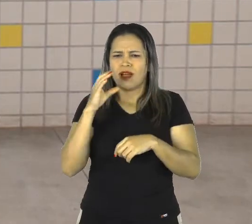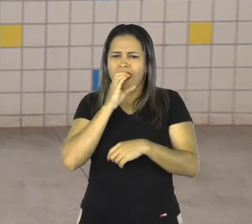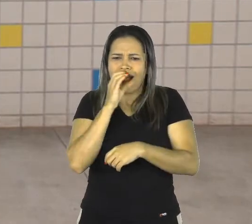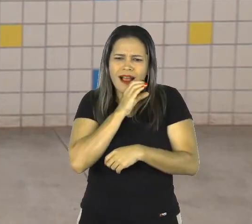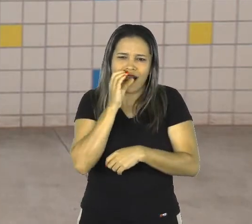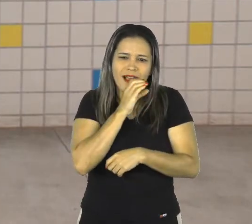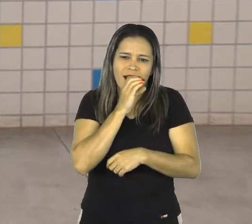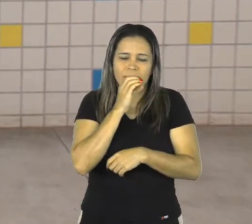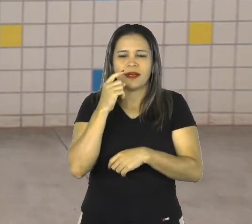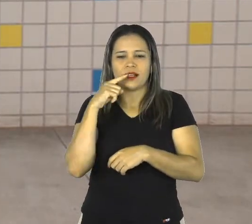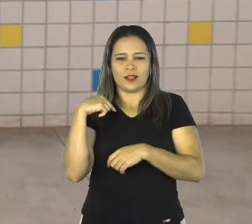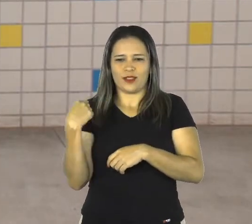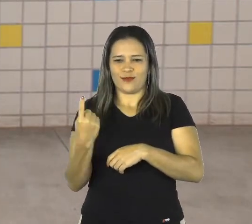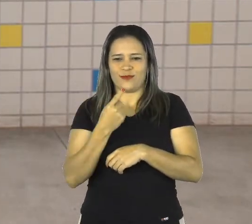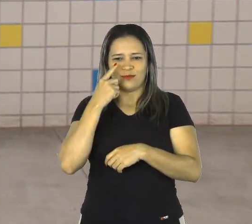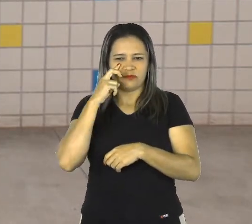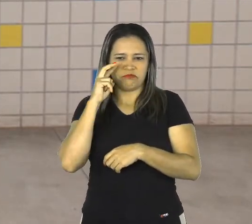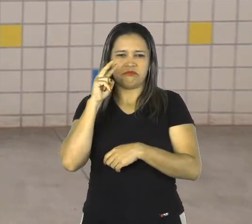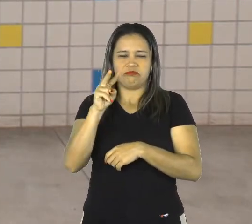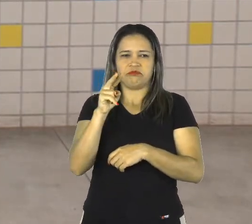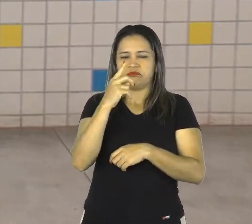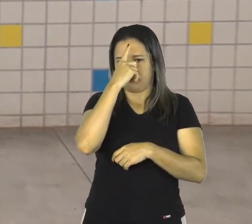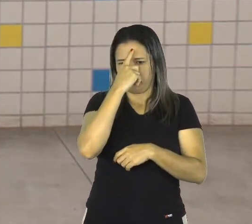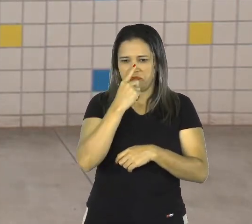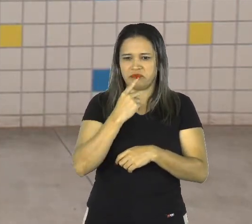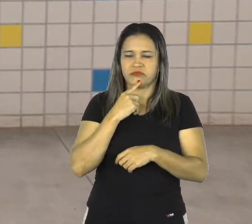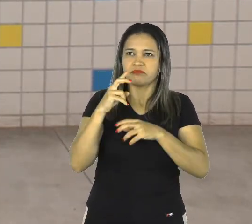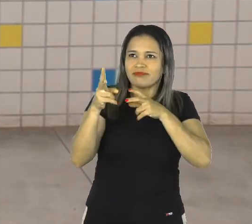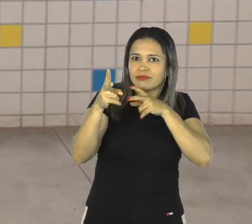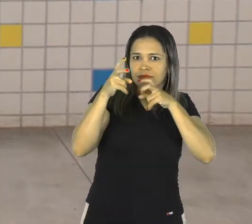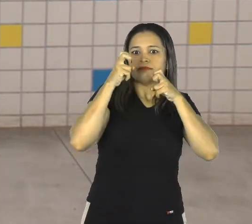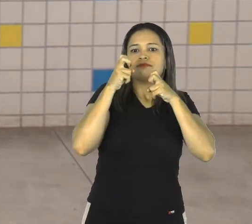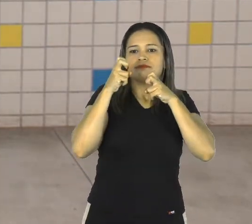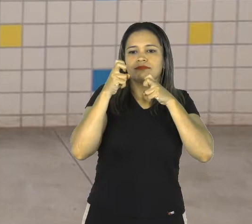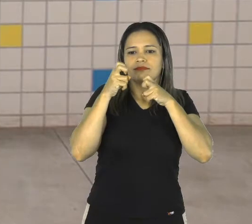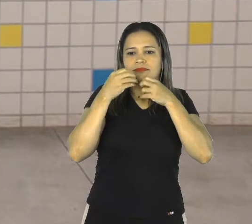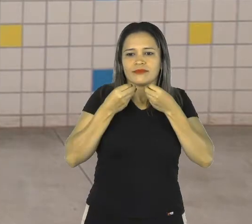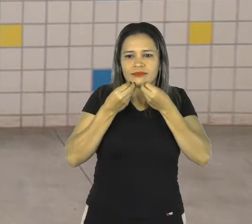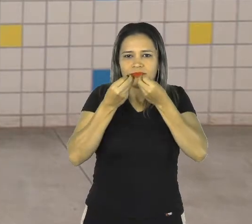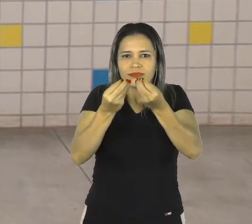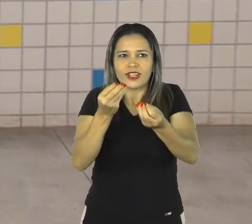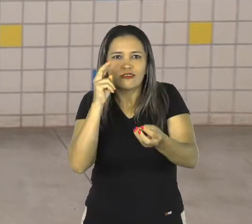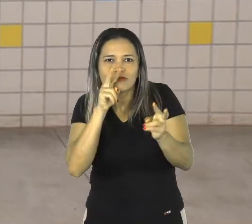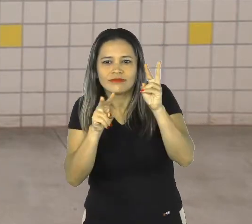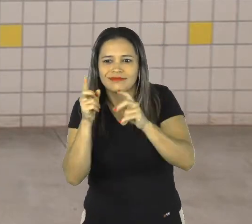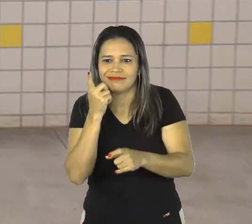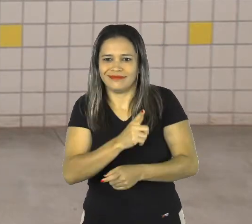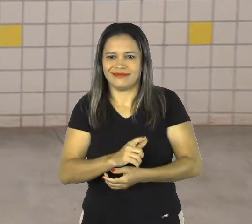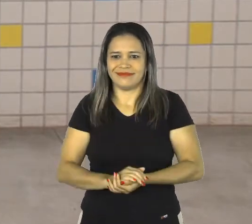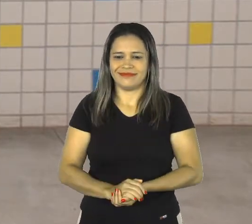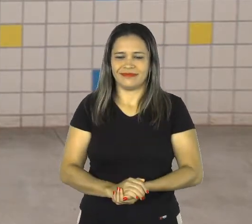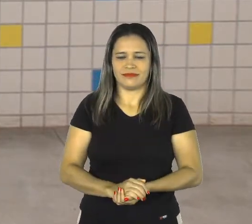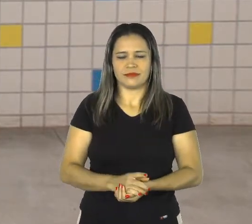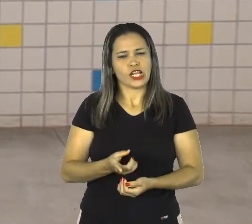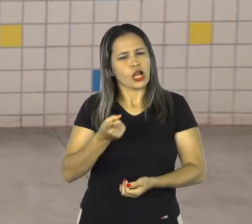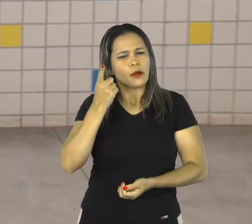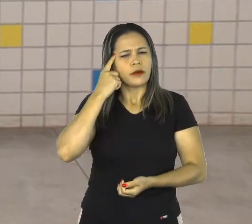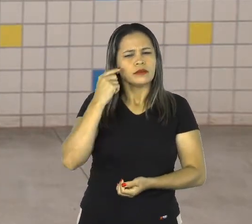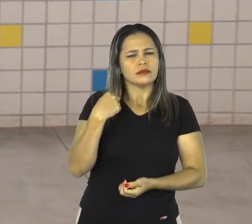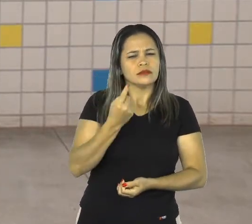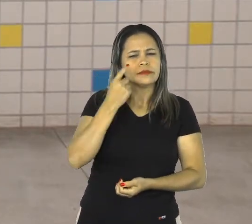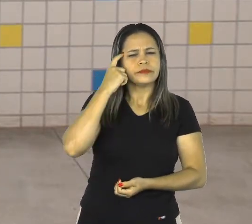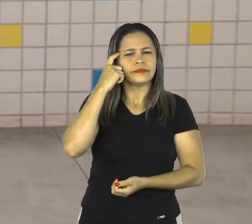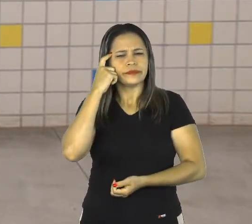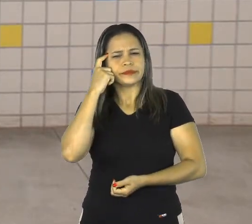para que essa visão, para que essa imagem seja processada e nos devolva em forma de visão, né? Então vamos pensar como